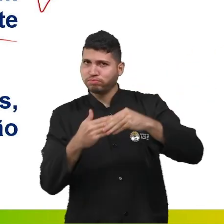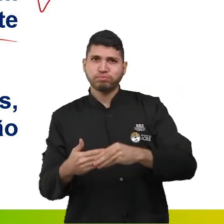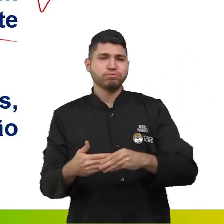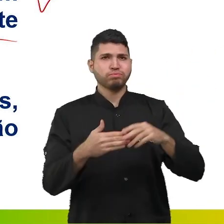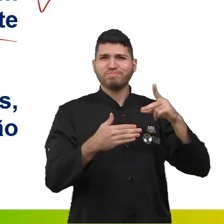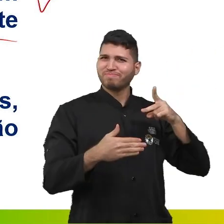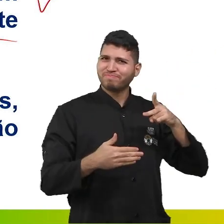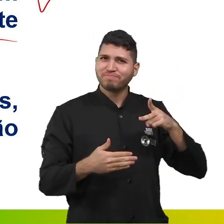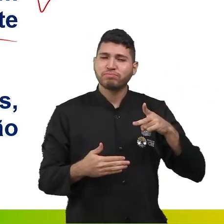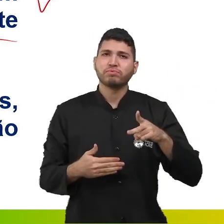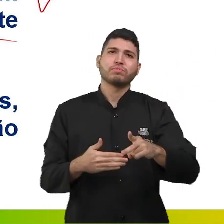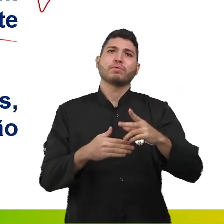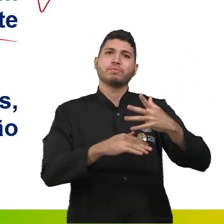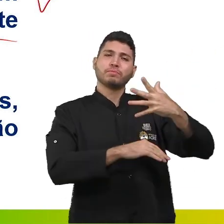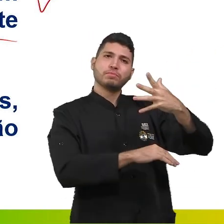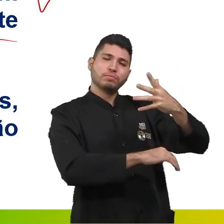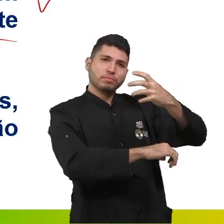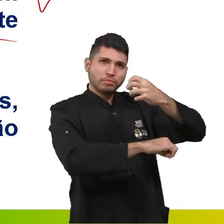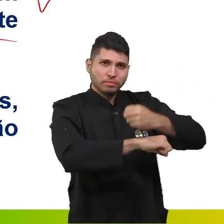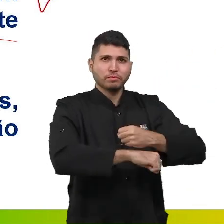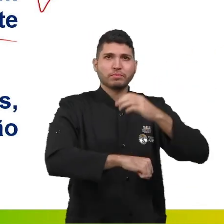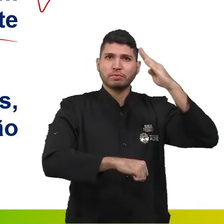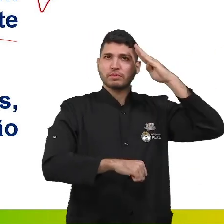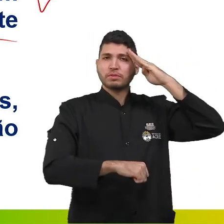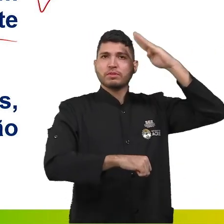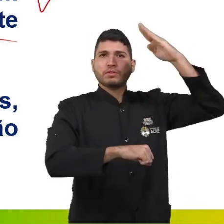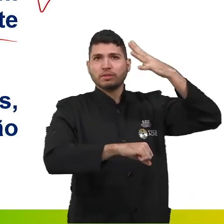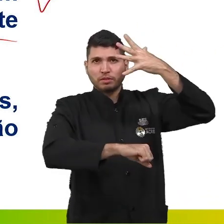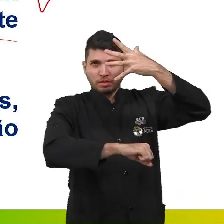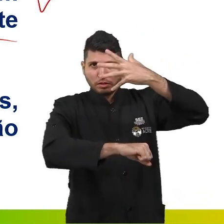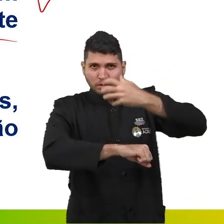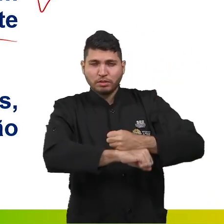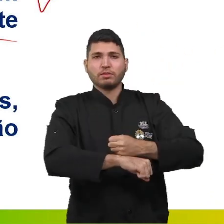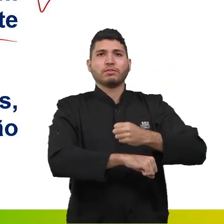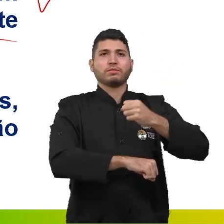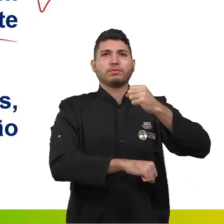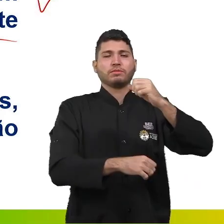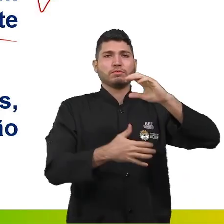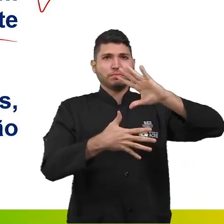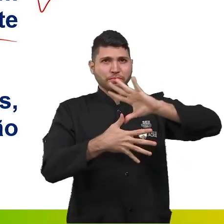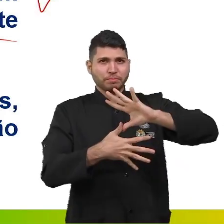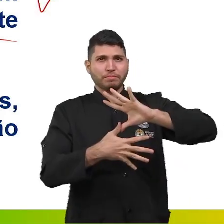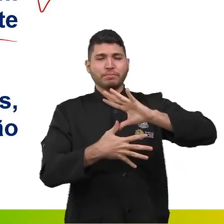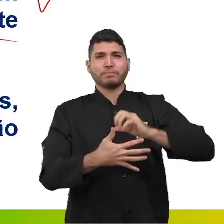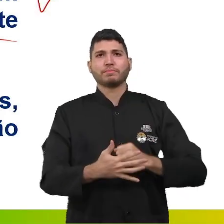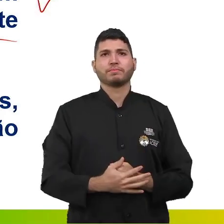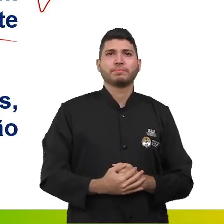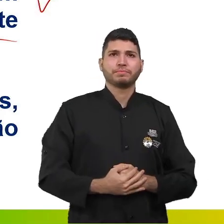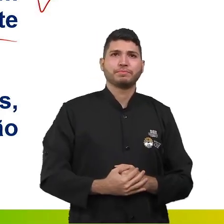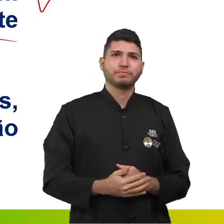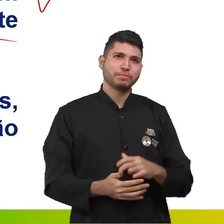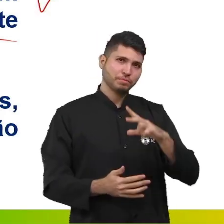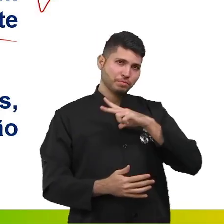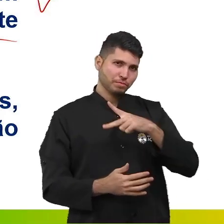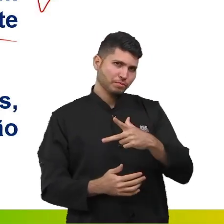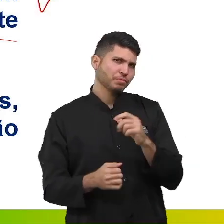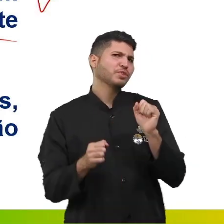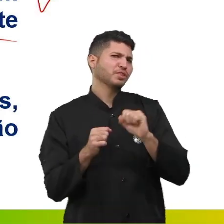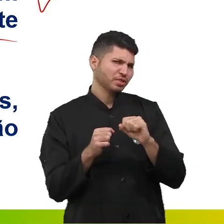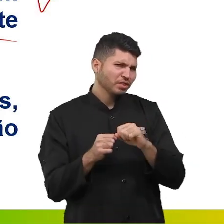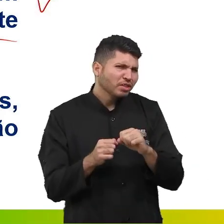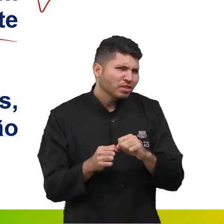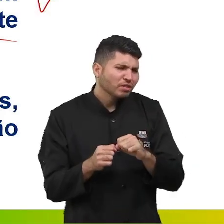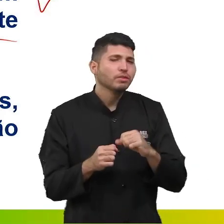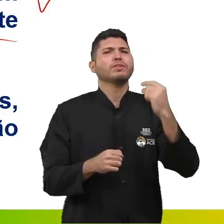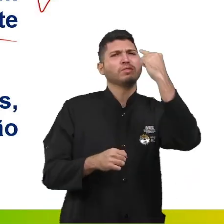escravizados para as colônias, principalmente as colônias da América. Ah, os portugueses faziam isso? Faziam. Os